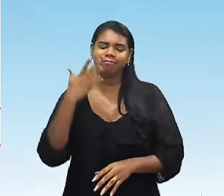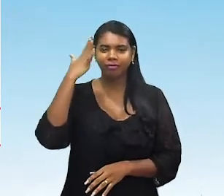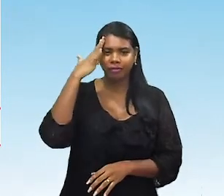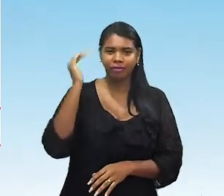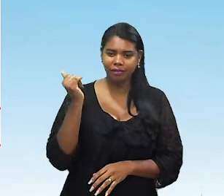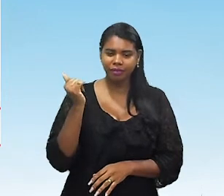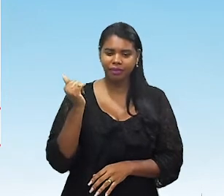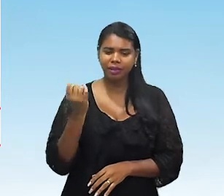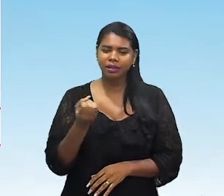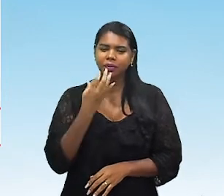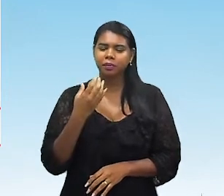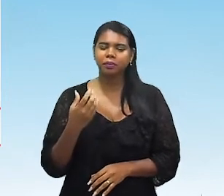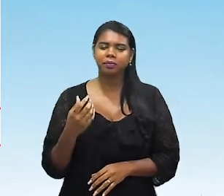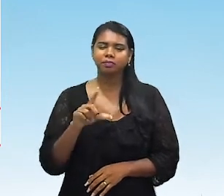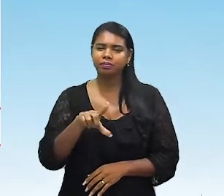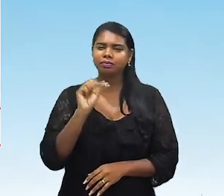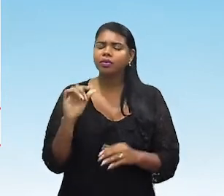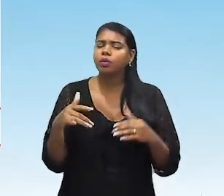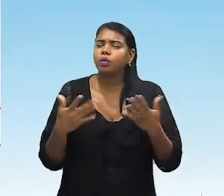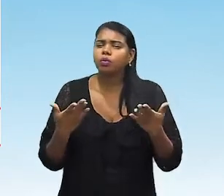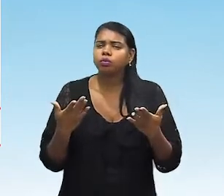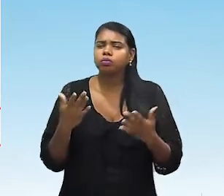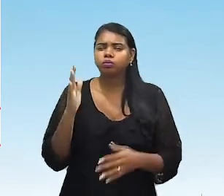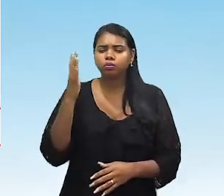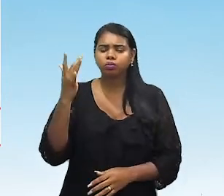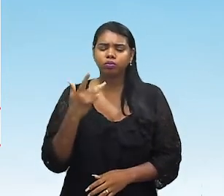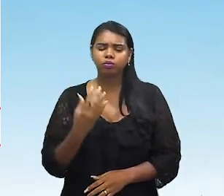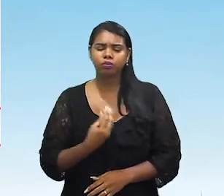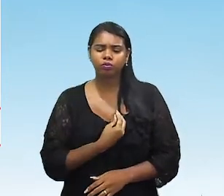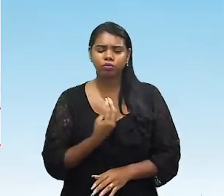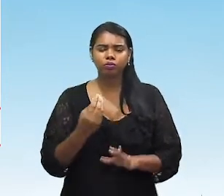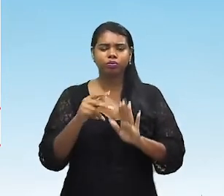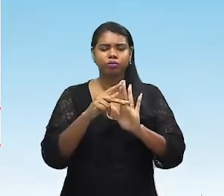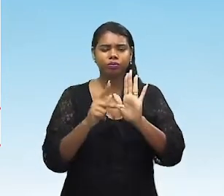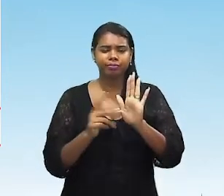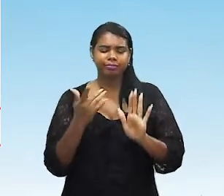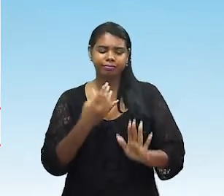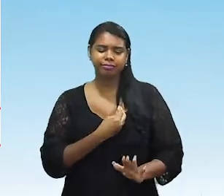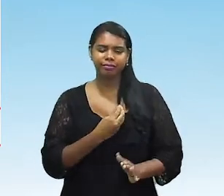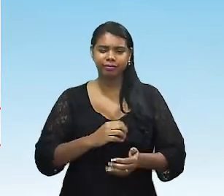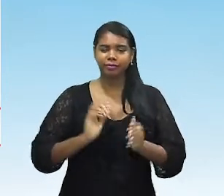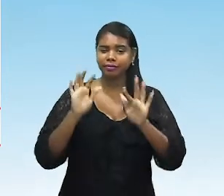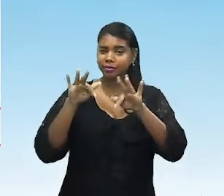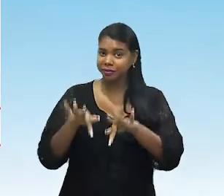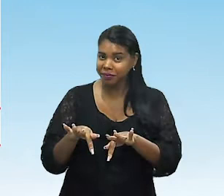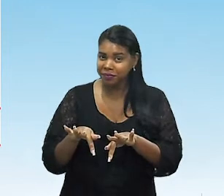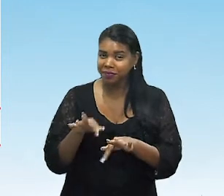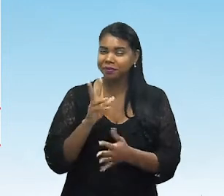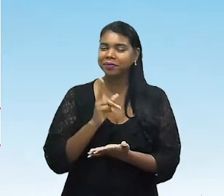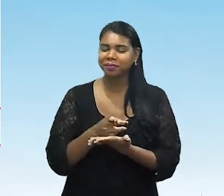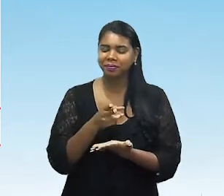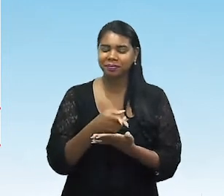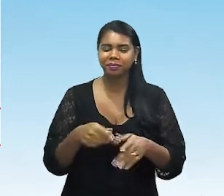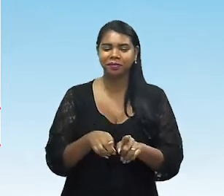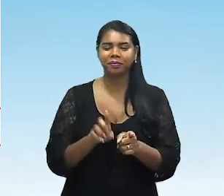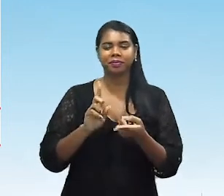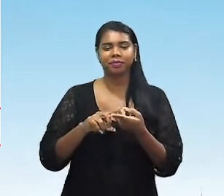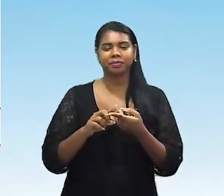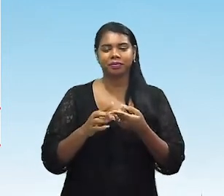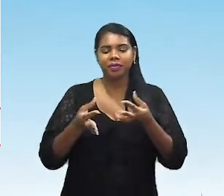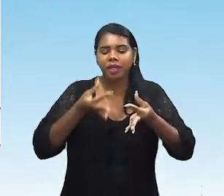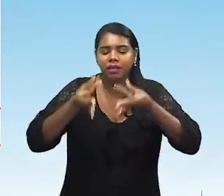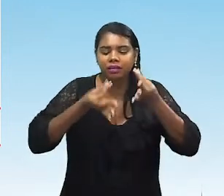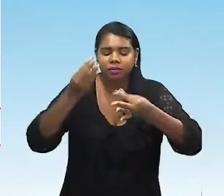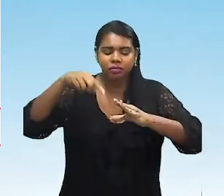saber fazer boas escolhas e quais são os impactos disso no nosso projeto de vida. E por fim, como sempre, eu trago uma sugestão